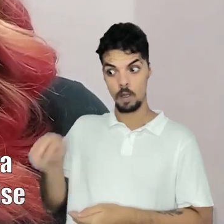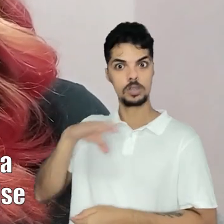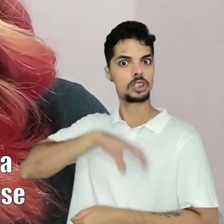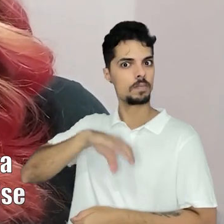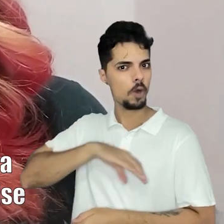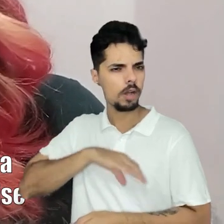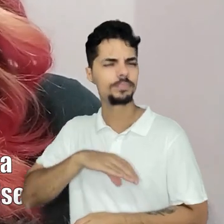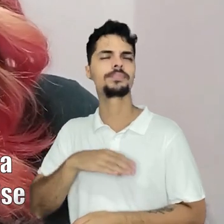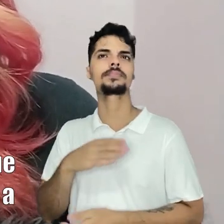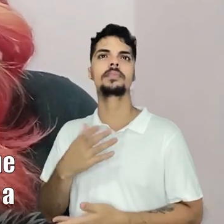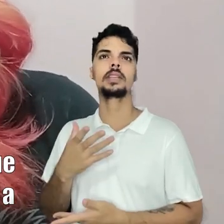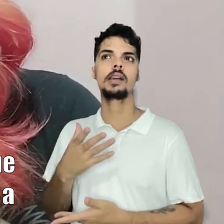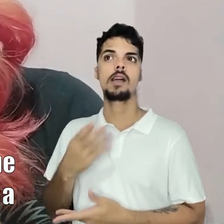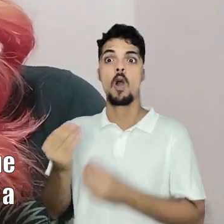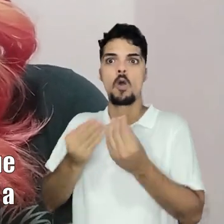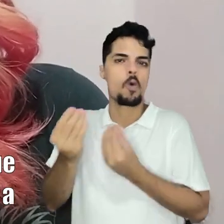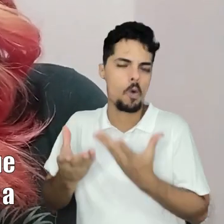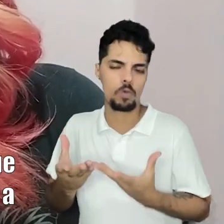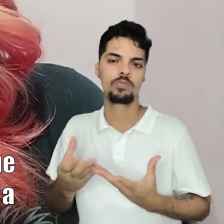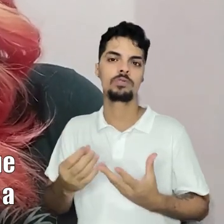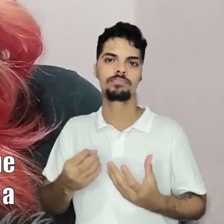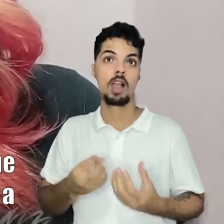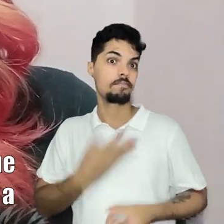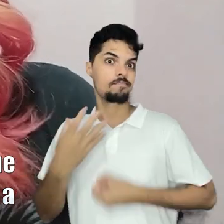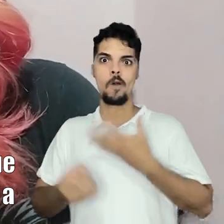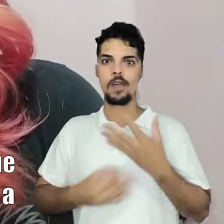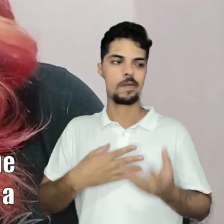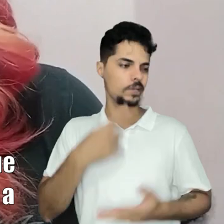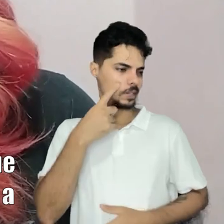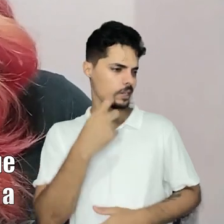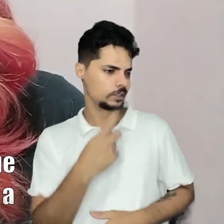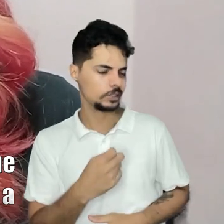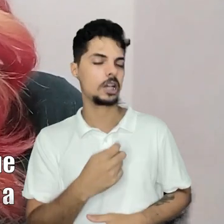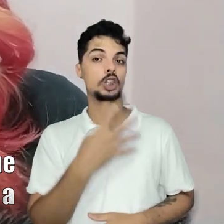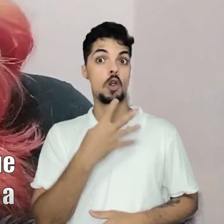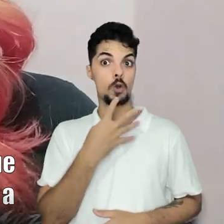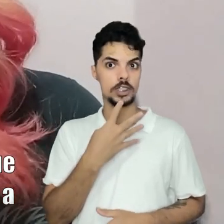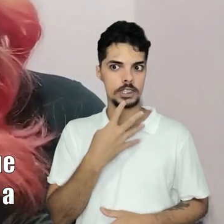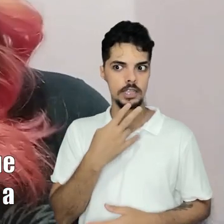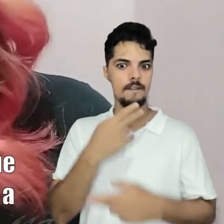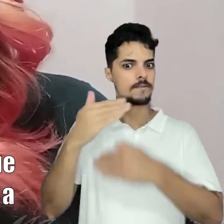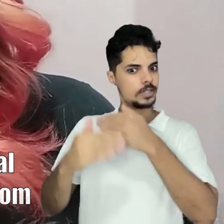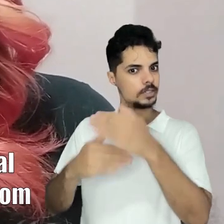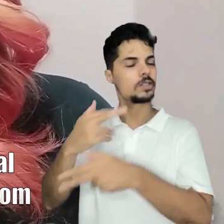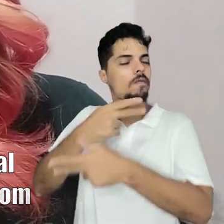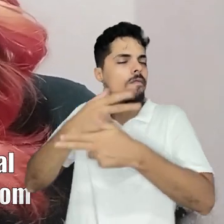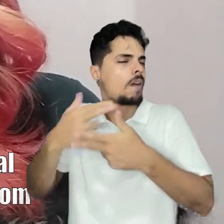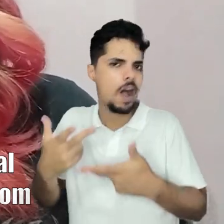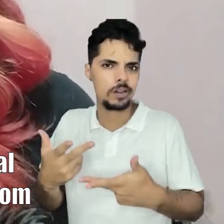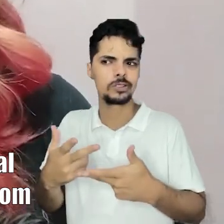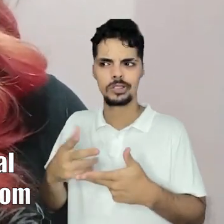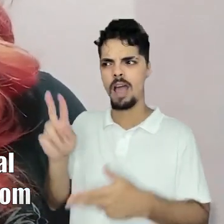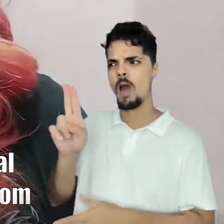é possível fazer essa análise entendendo quem foi Antônio, a que grupo ele pertenceu, como ele viu a